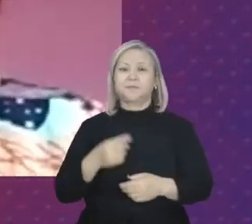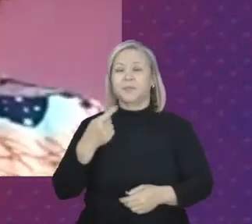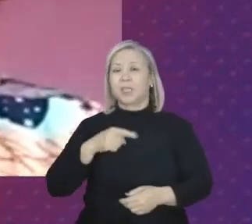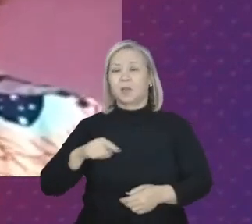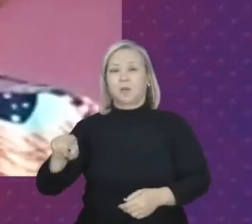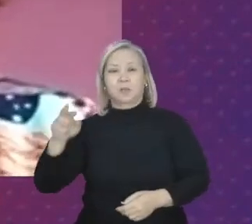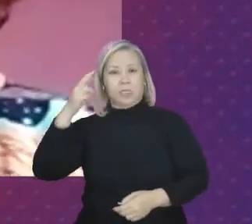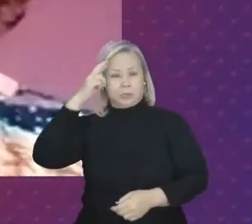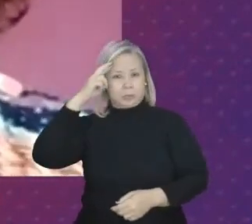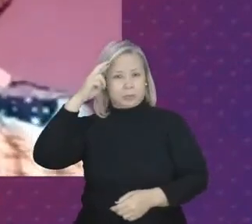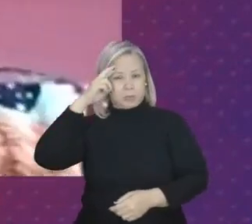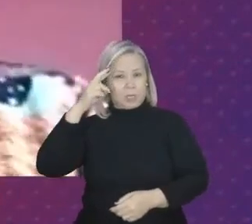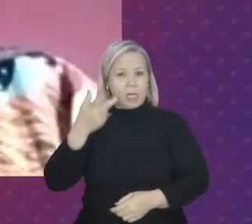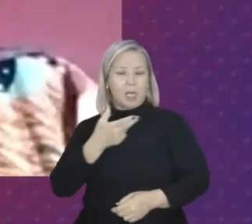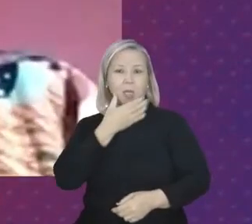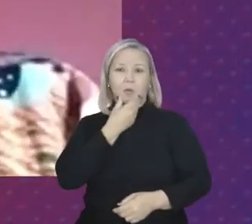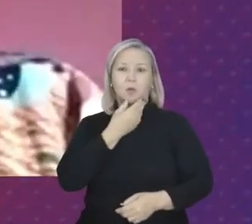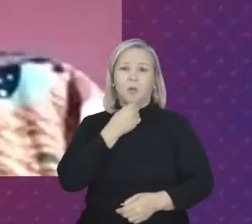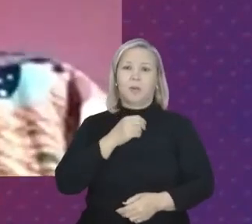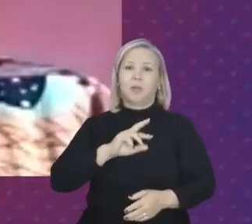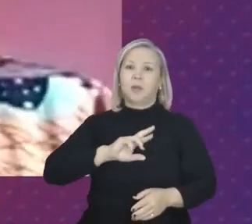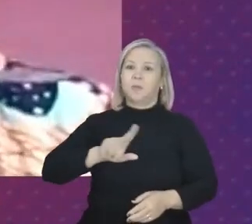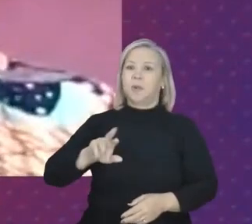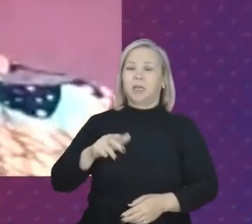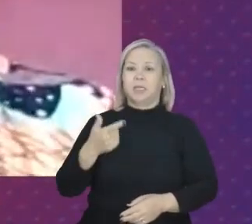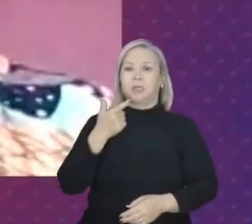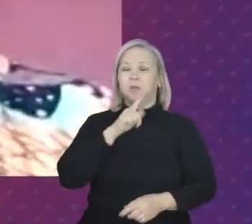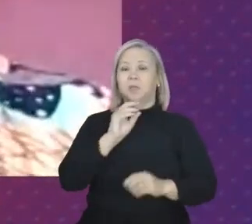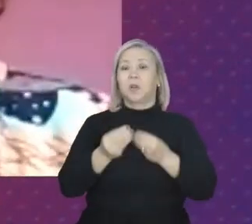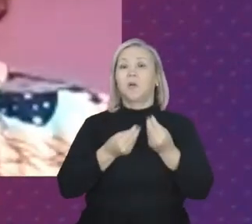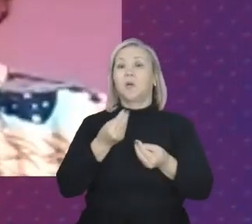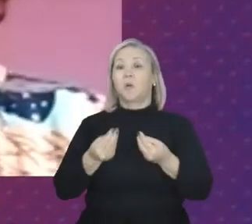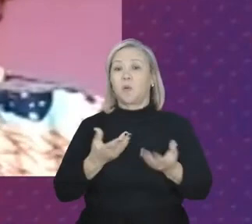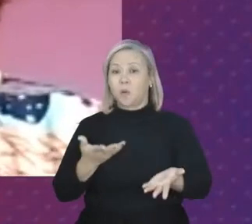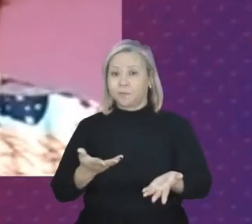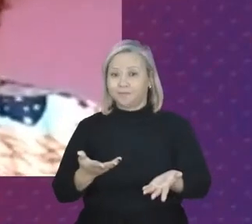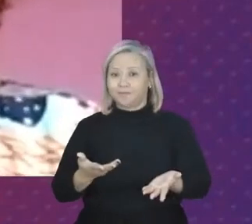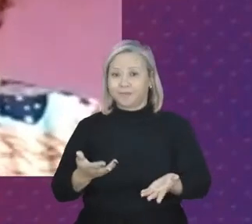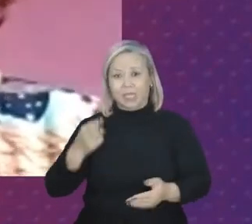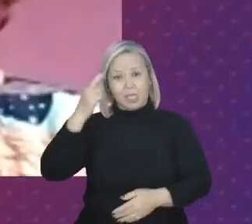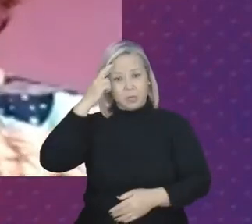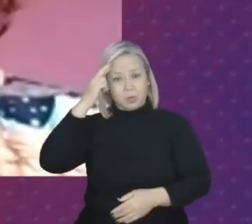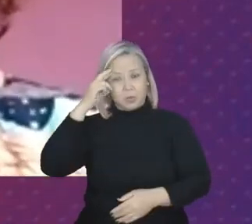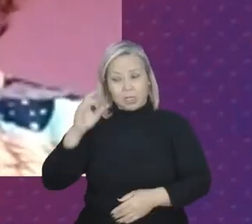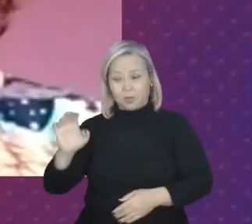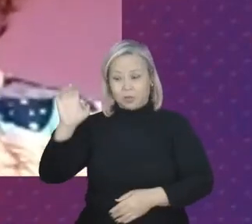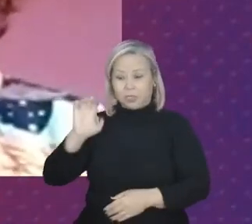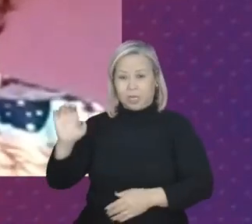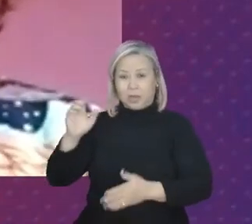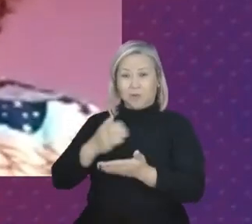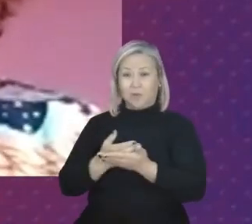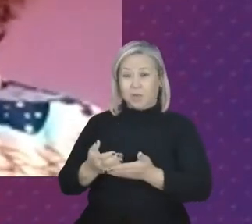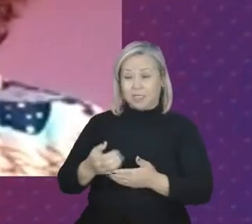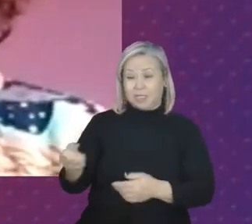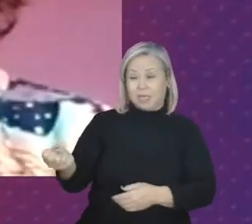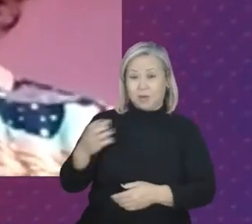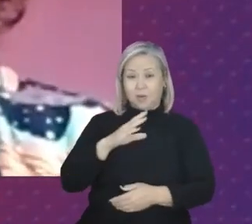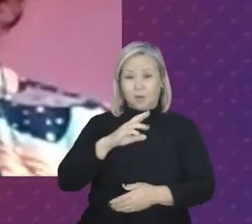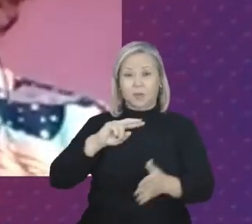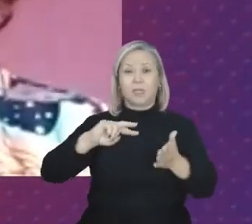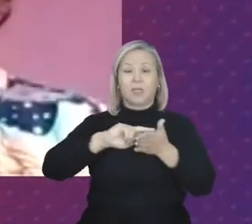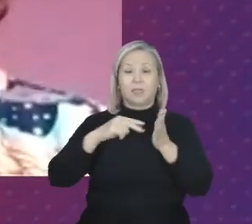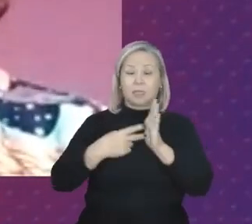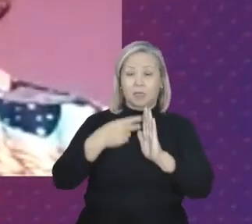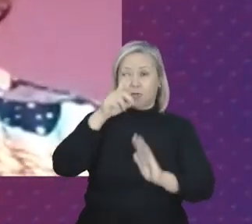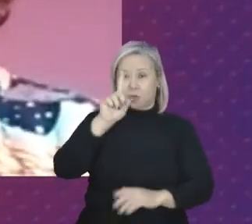do homem, mas assim, não dá para sair da tutela do homem e ser tutelada pelo Estado. Então, a gente começa a ter novos significados sobre os direitos das mulheres, isso